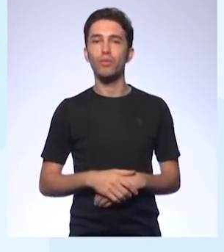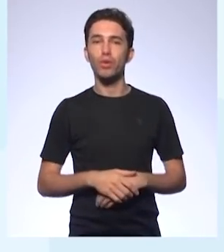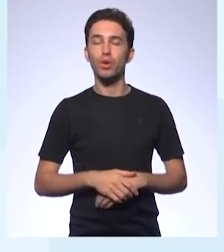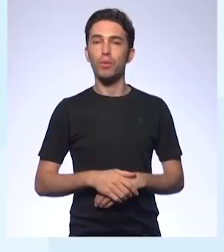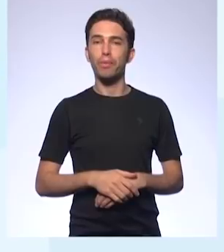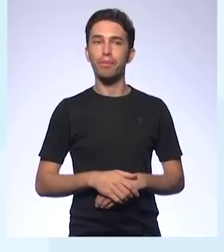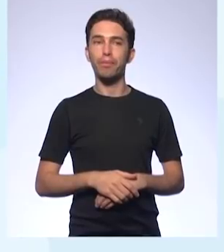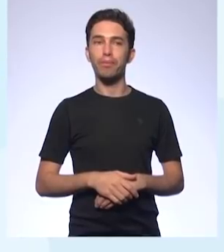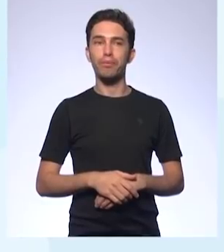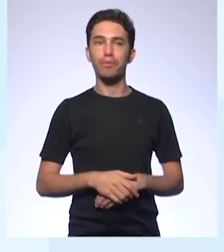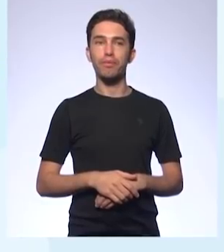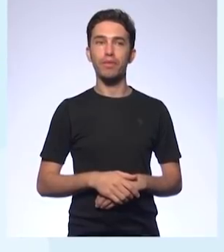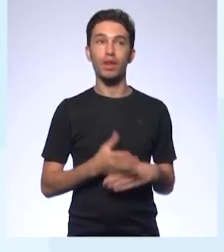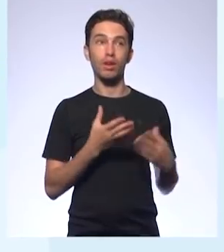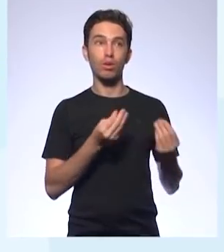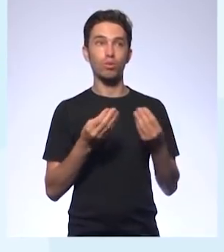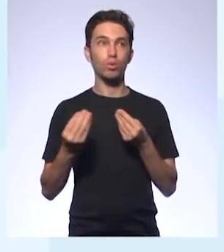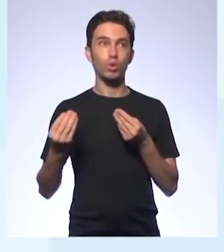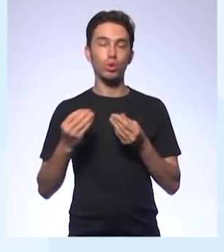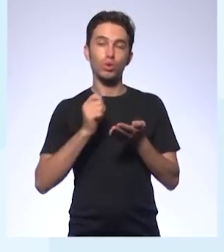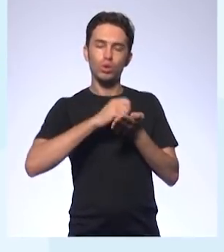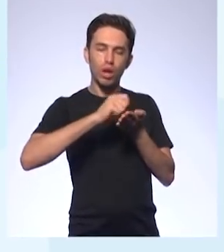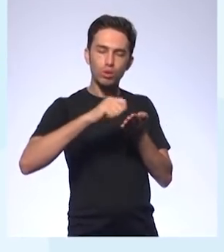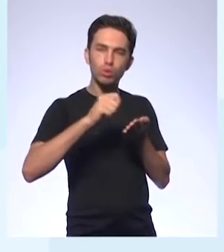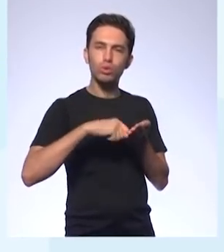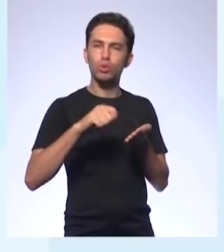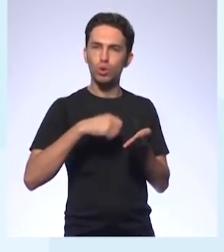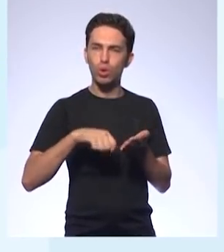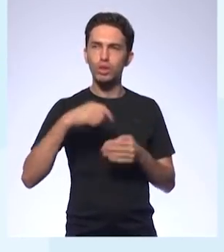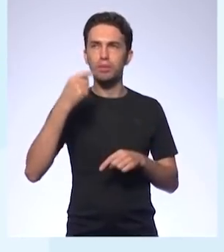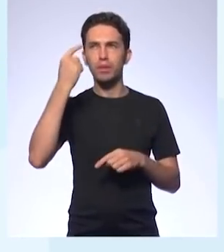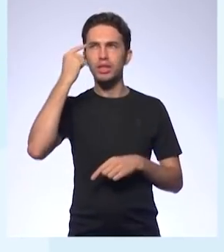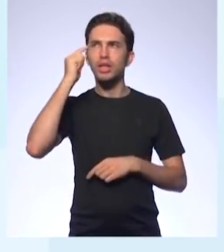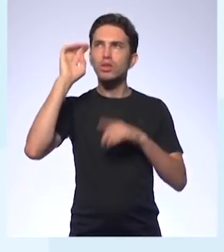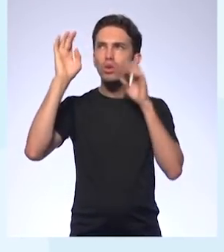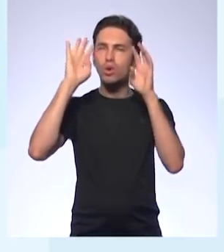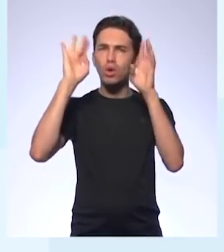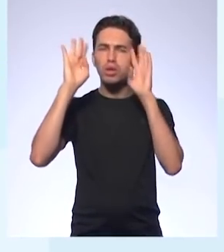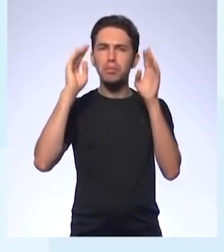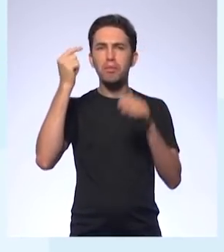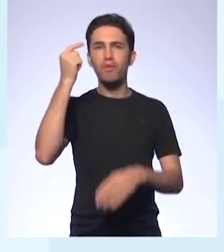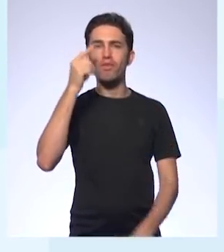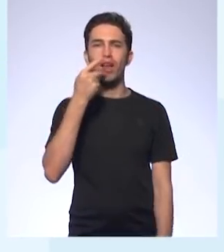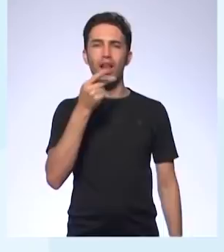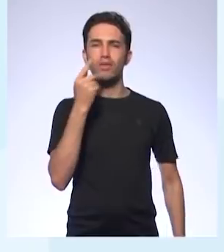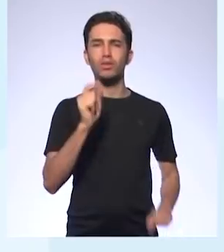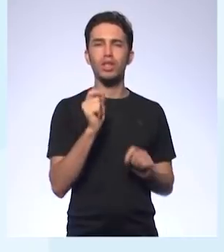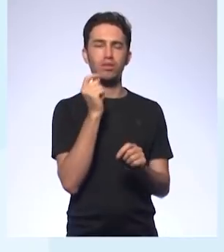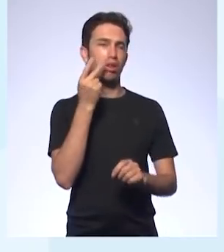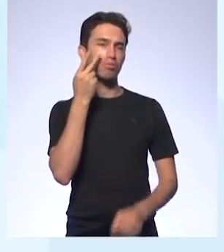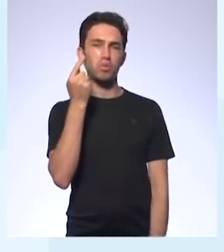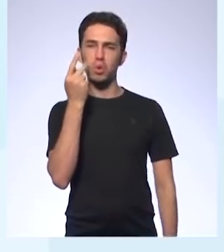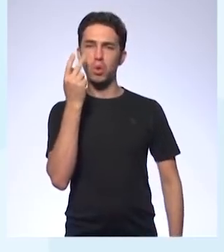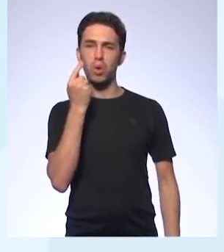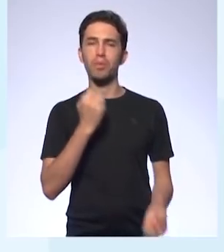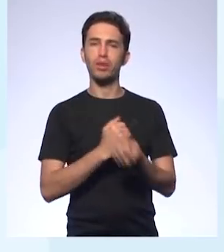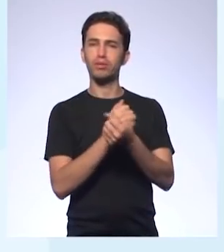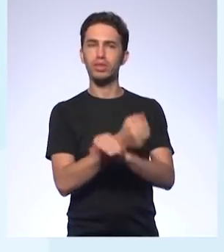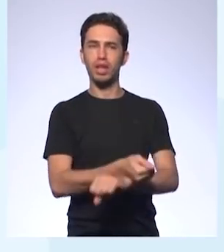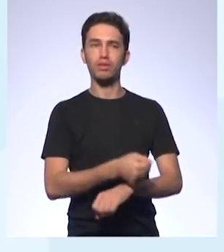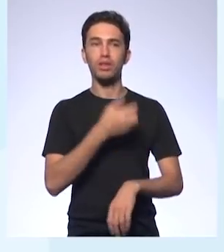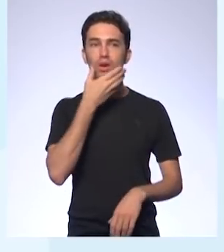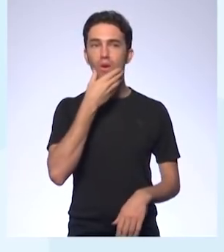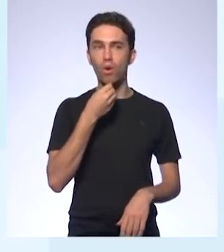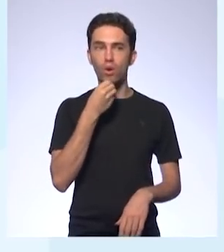tinham escravo. Muitos autores da época, muitos pensadores diziam que era normal. Então, homens e mulheres estrangeiros e prisioneiros de